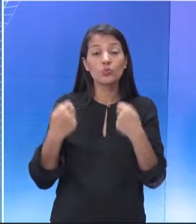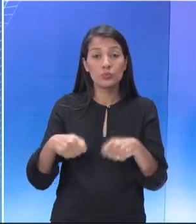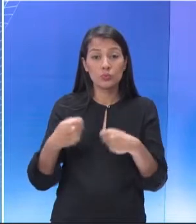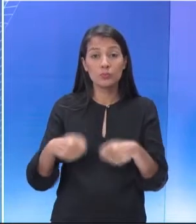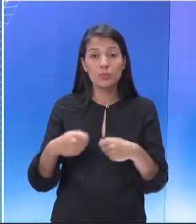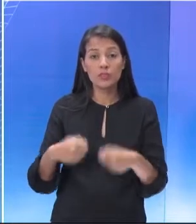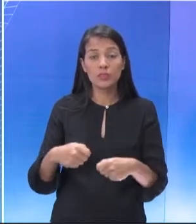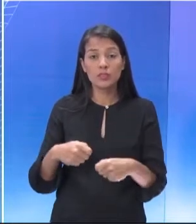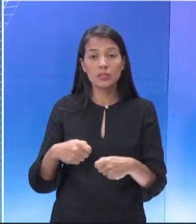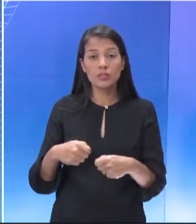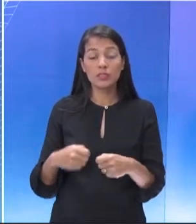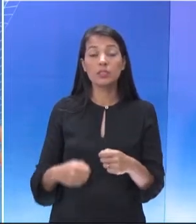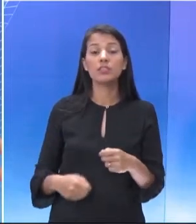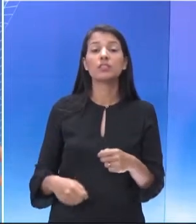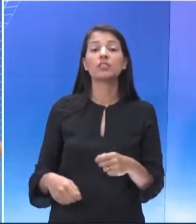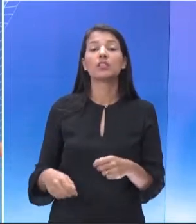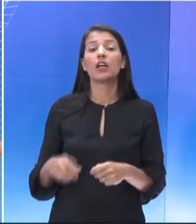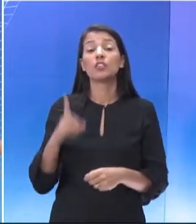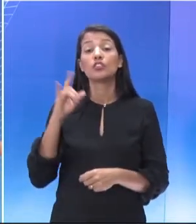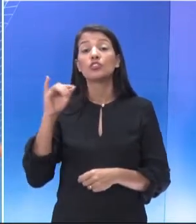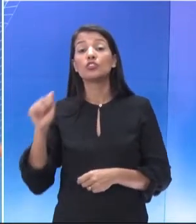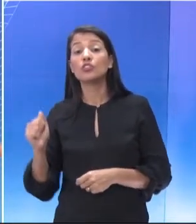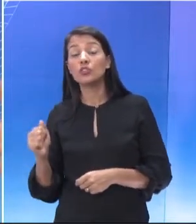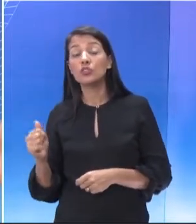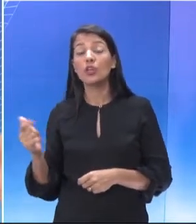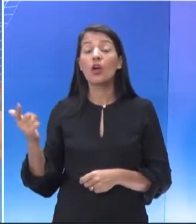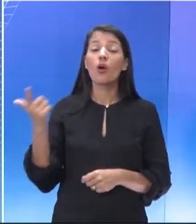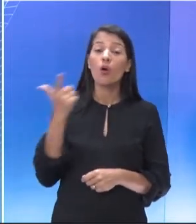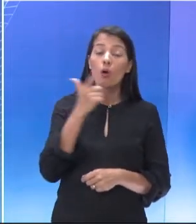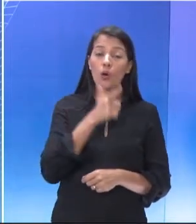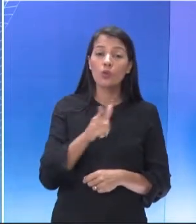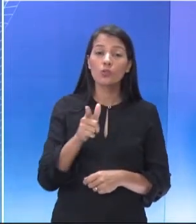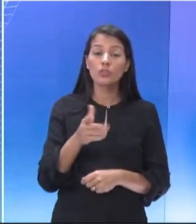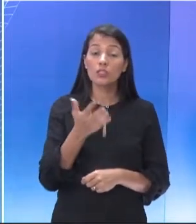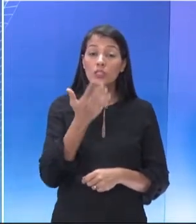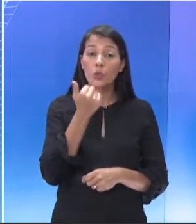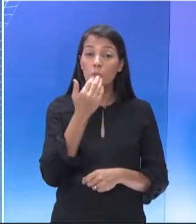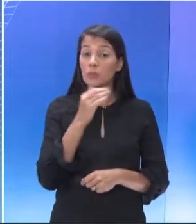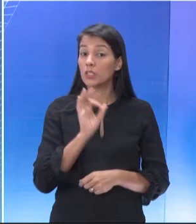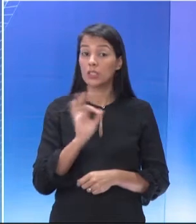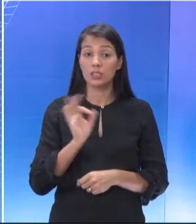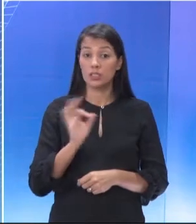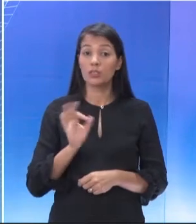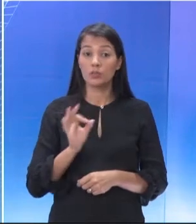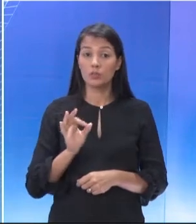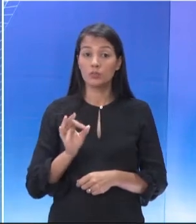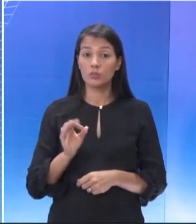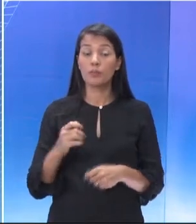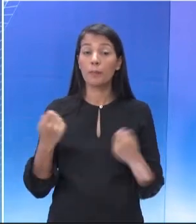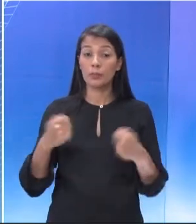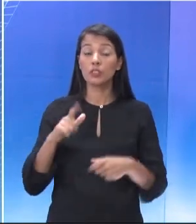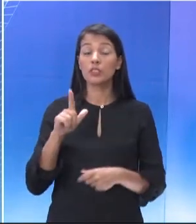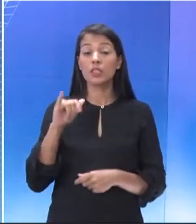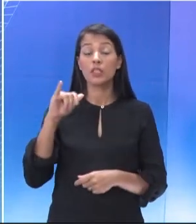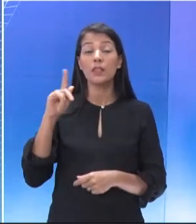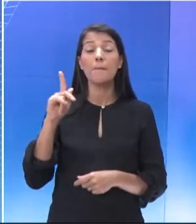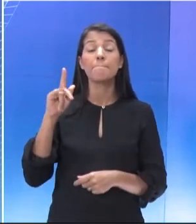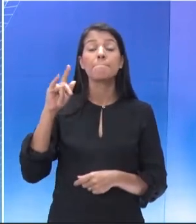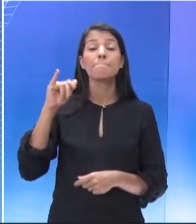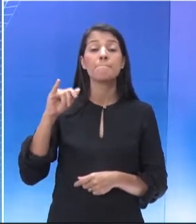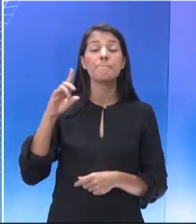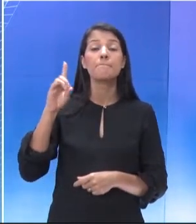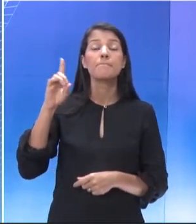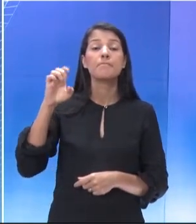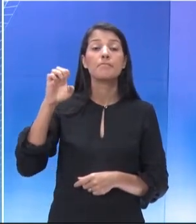básicas do seu corpo, como é o caso do urso polar, que eu falei para vocês, que pode dormir durante 6 meses. Então durante